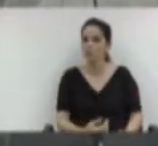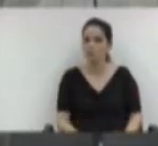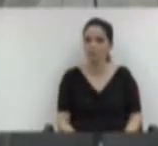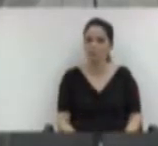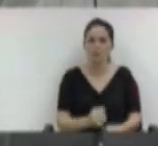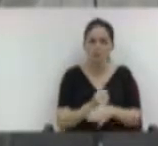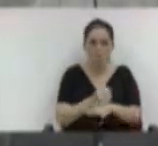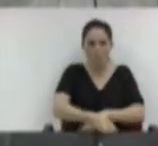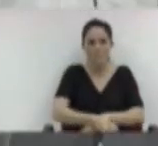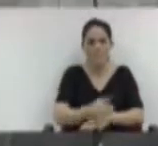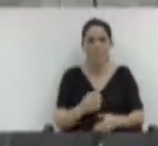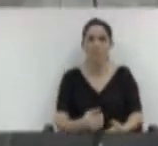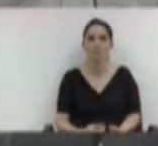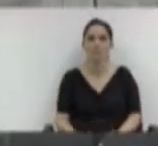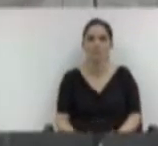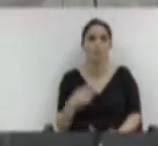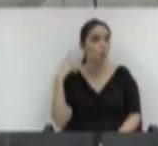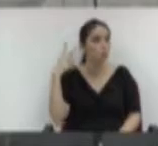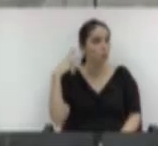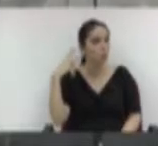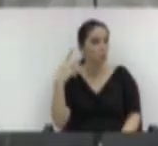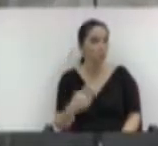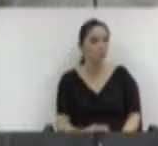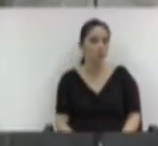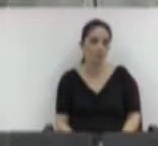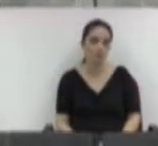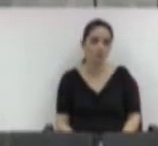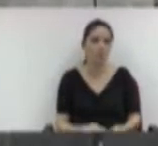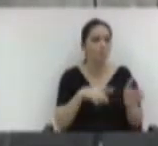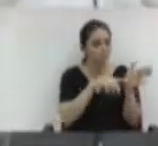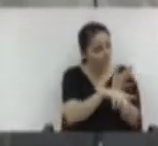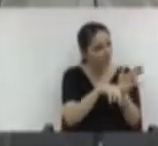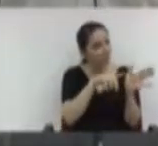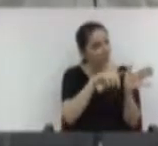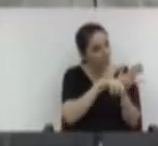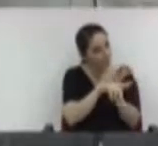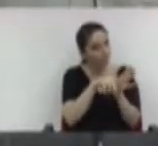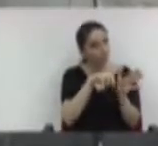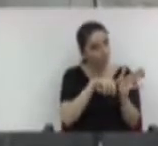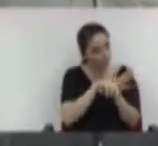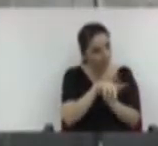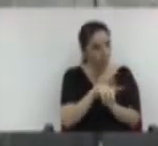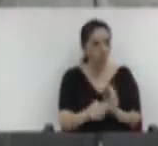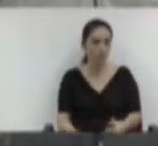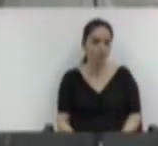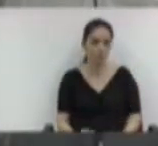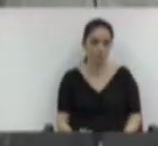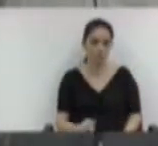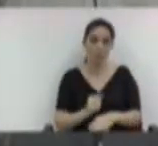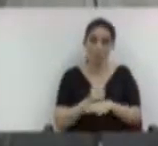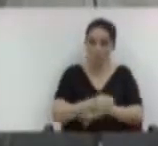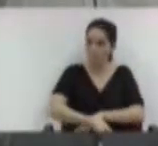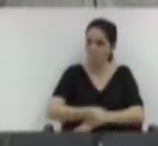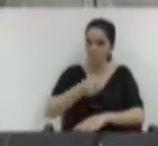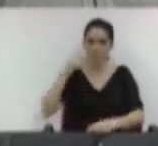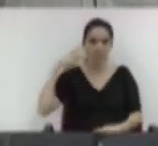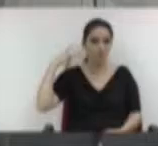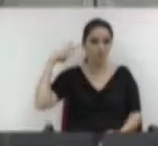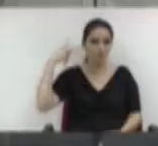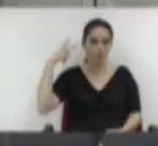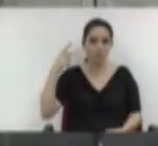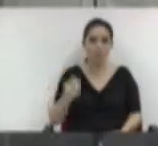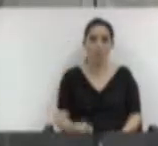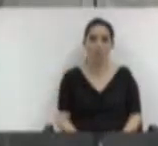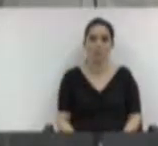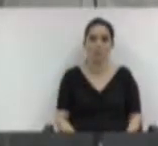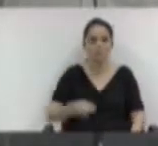é obrigação do vereador fazer questionamento, é obrigação do vereador estar lutando